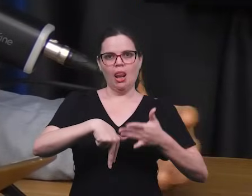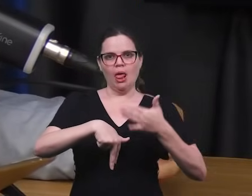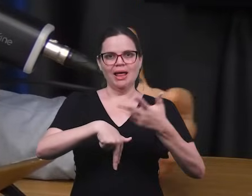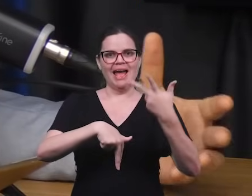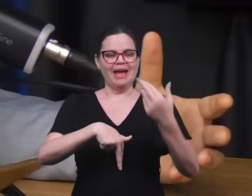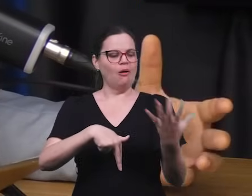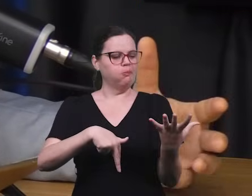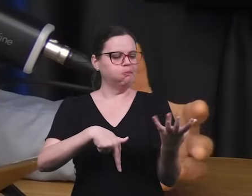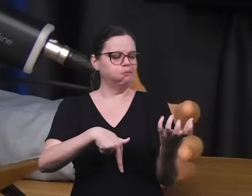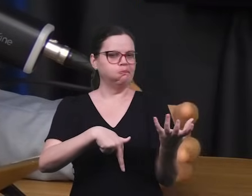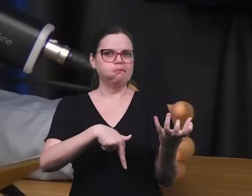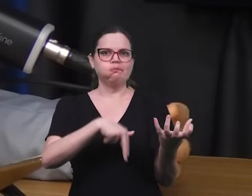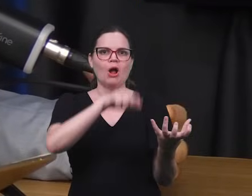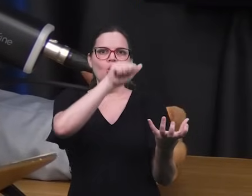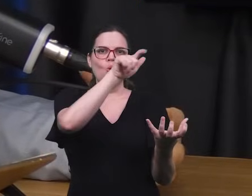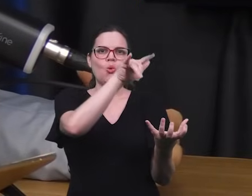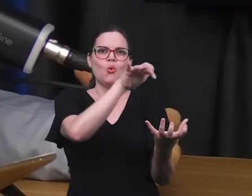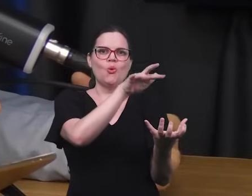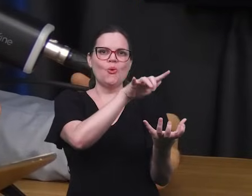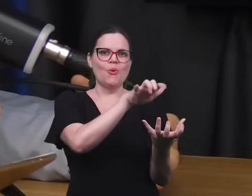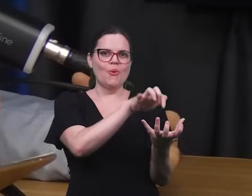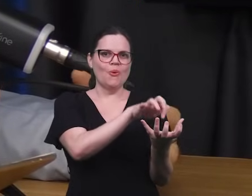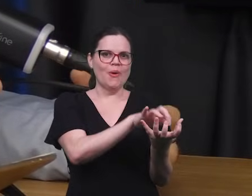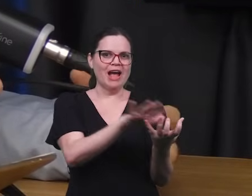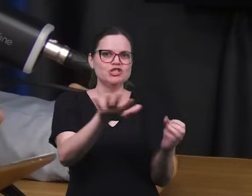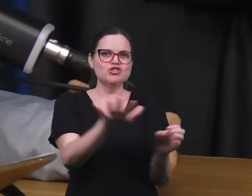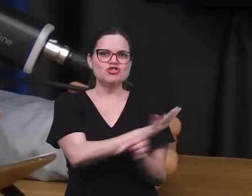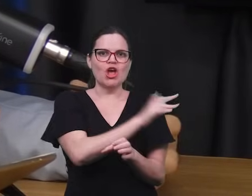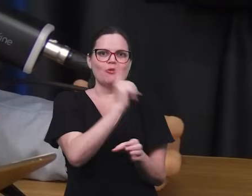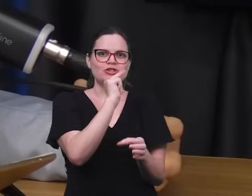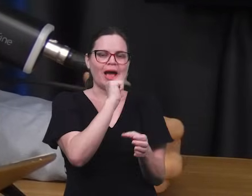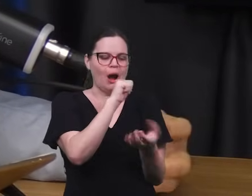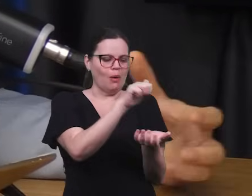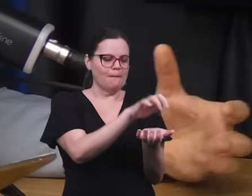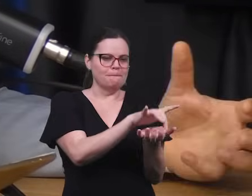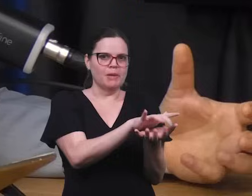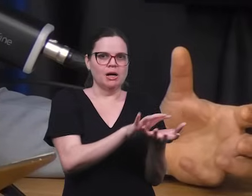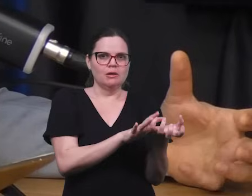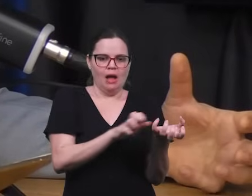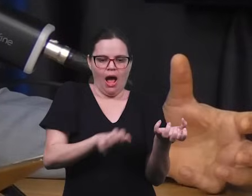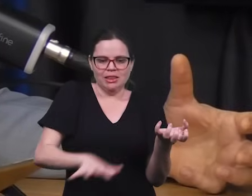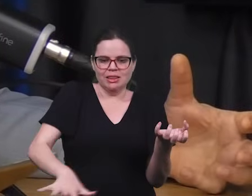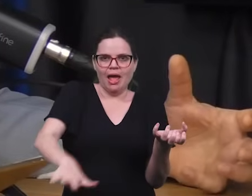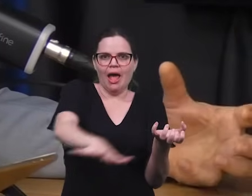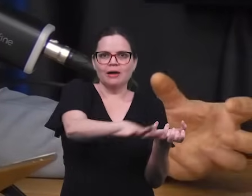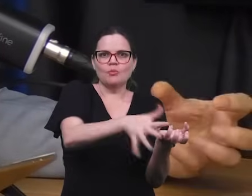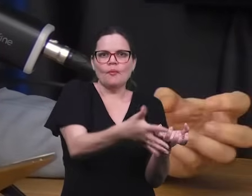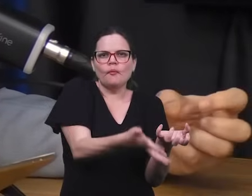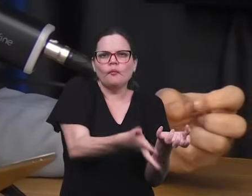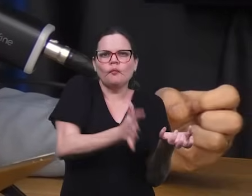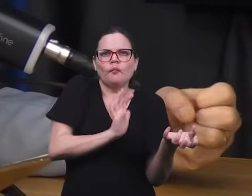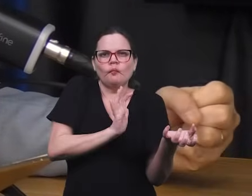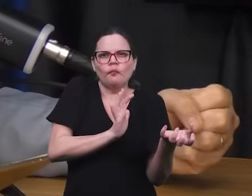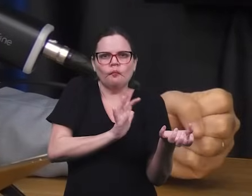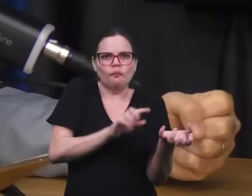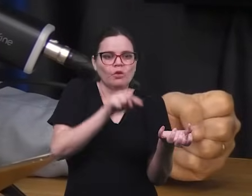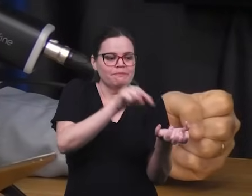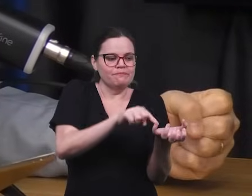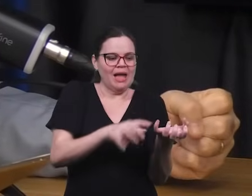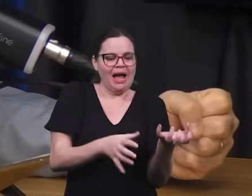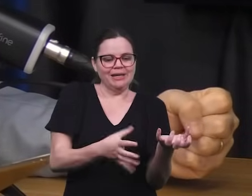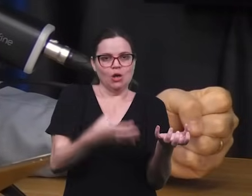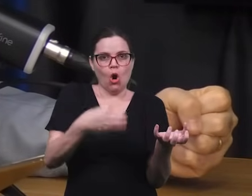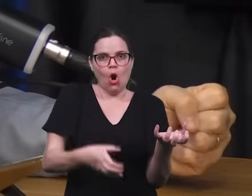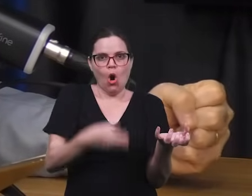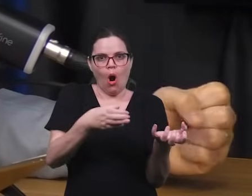né, que é gerado no cordeiro. Ele é o velo que estava cheio do Espírito Santo e a terra seca. E aí, no momento em que ele é espremido,